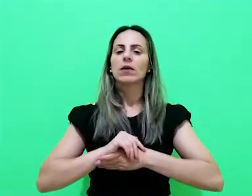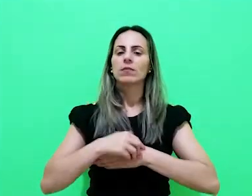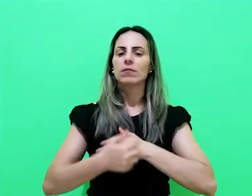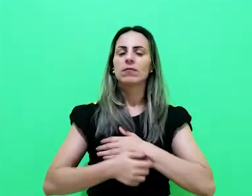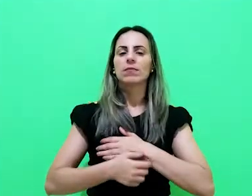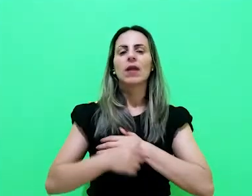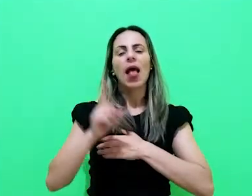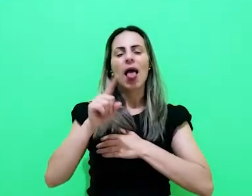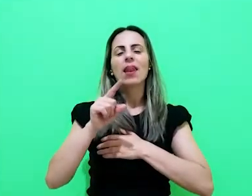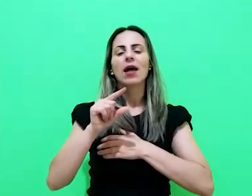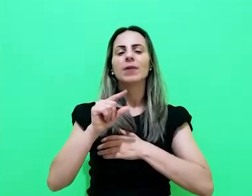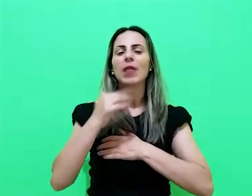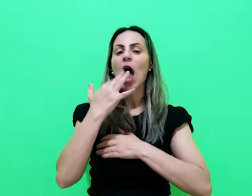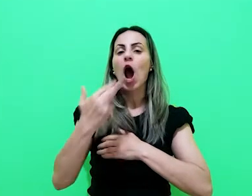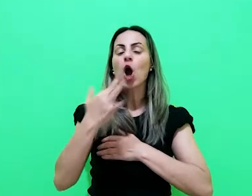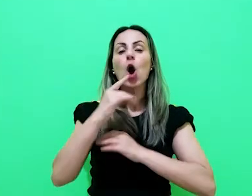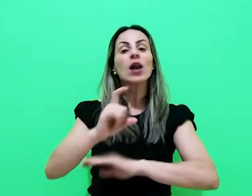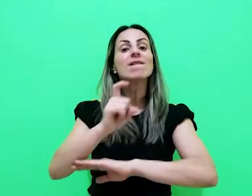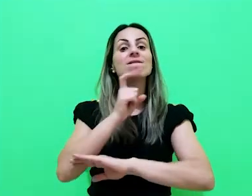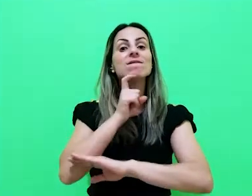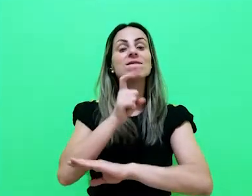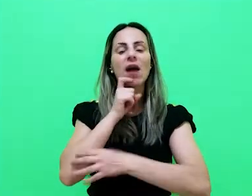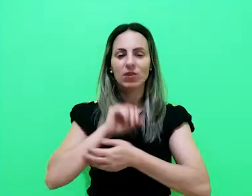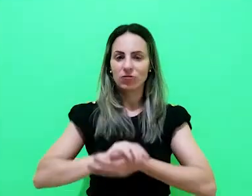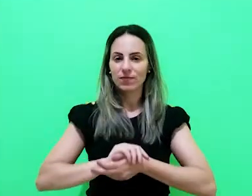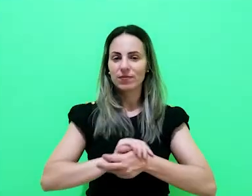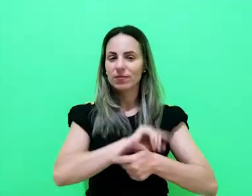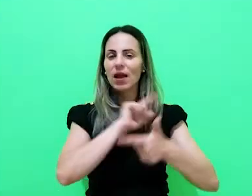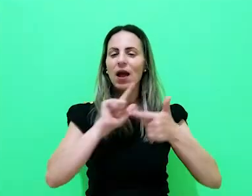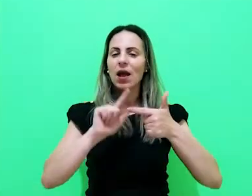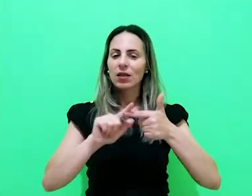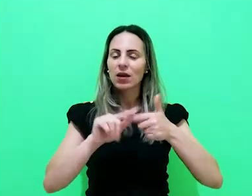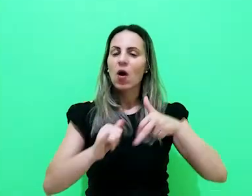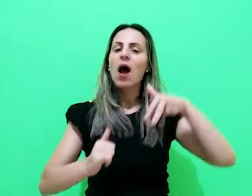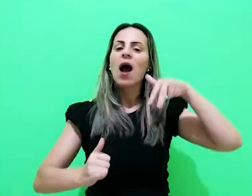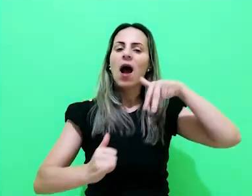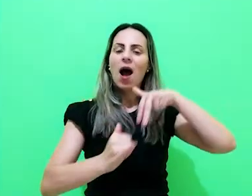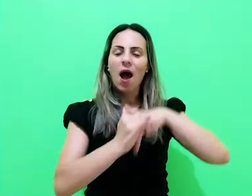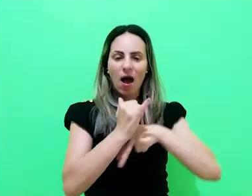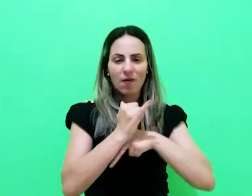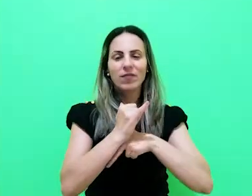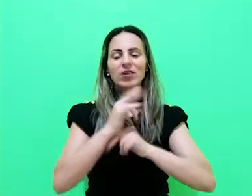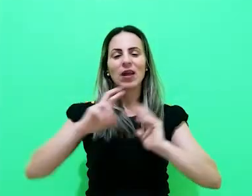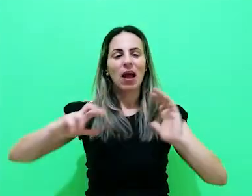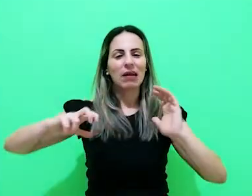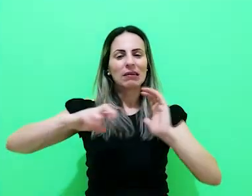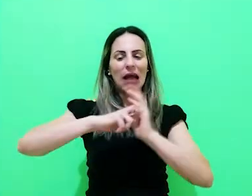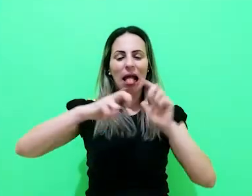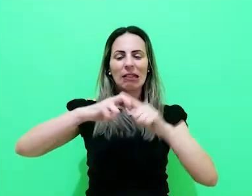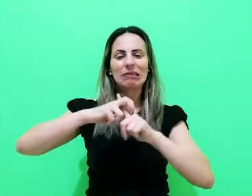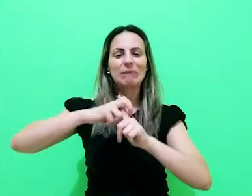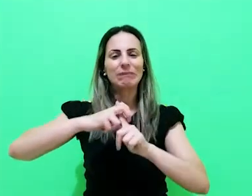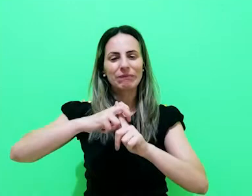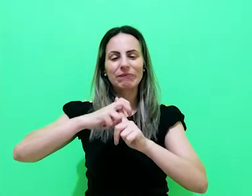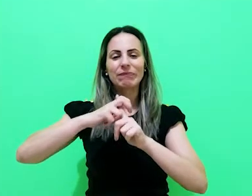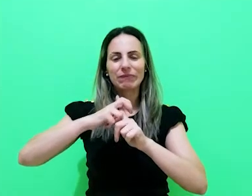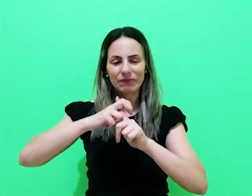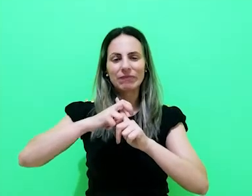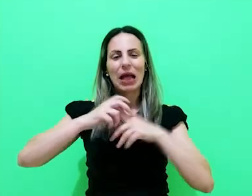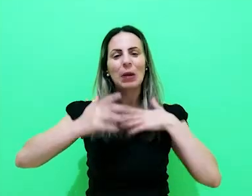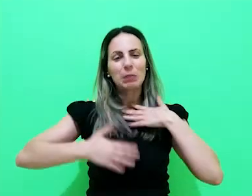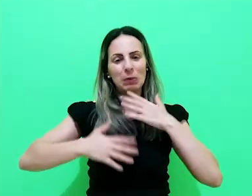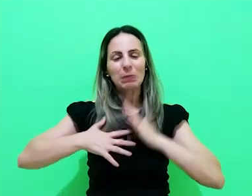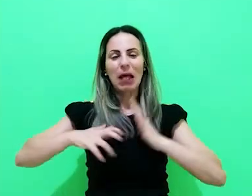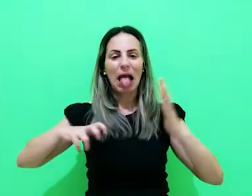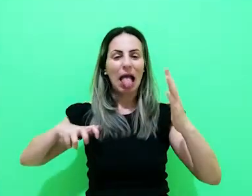vítima tarja verde. A segunda vítima, ela está presa nas ferragens, teve um trauma de tórax contra